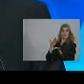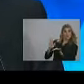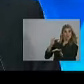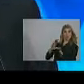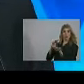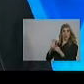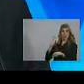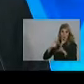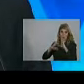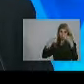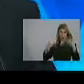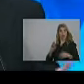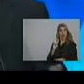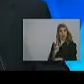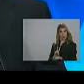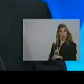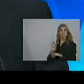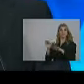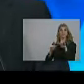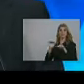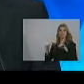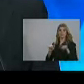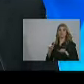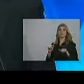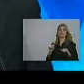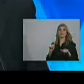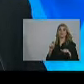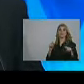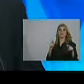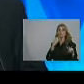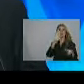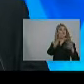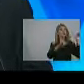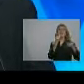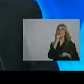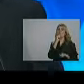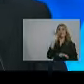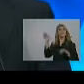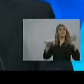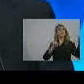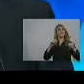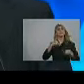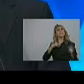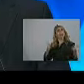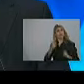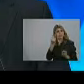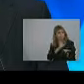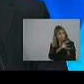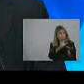Municipal que estão aguardando ser chamados. Eu não entendo porque a Prefeitura não chama se tem tantas condições